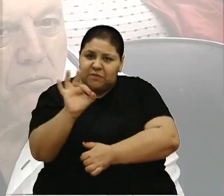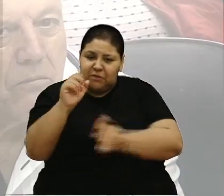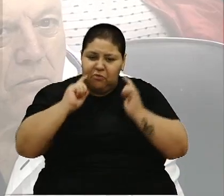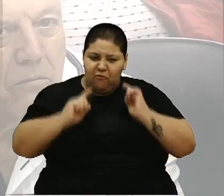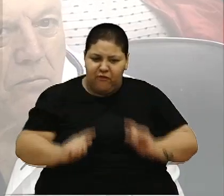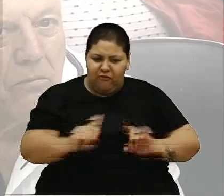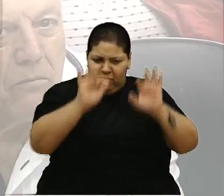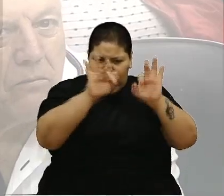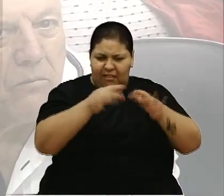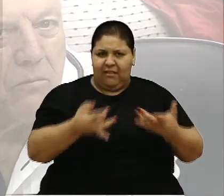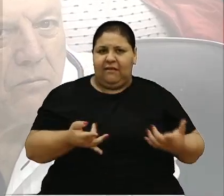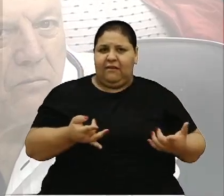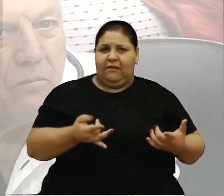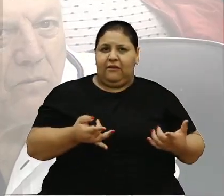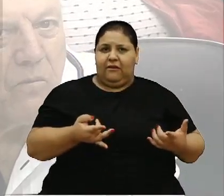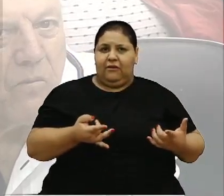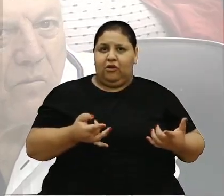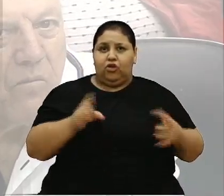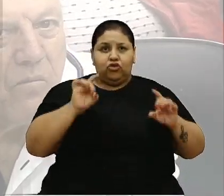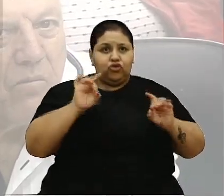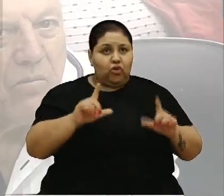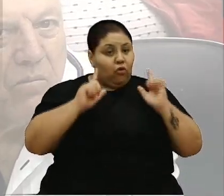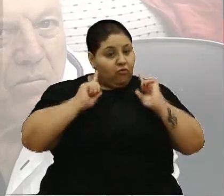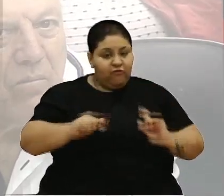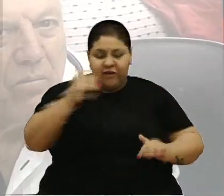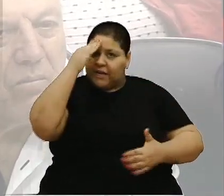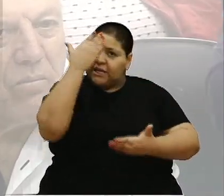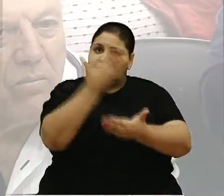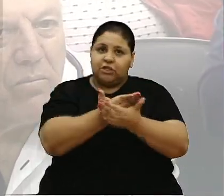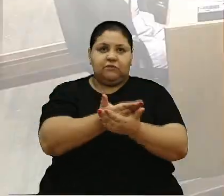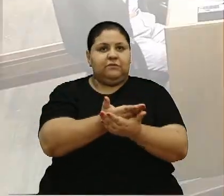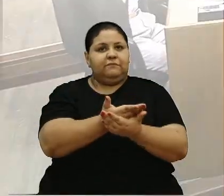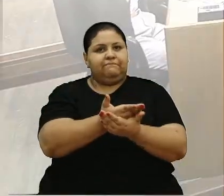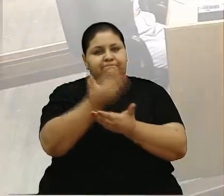Porque só eles acreditam, fazem a mentira e acreditam. Obrigado. Declaração de voto.